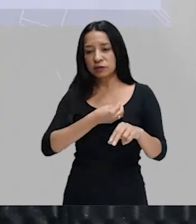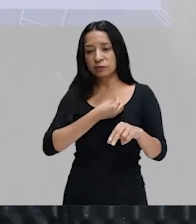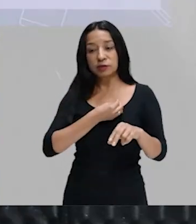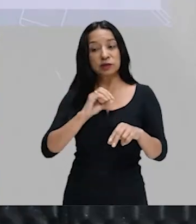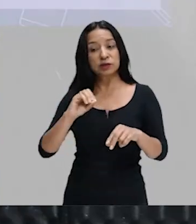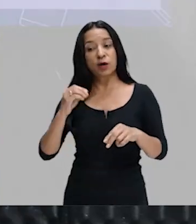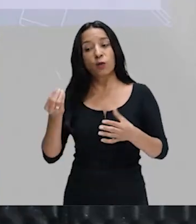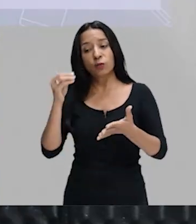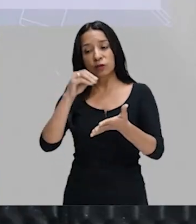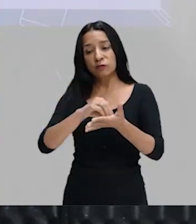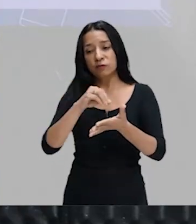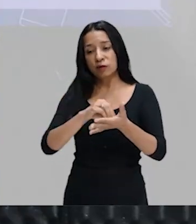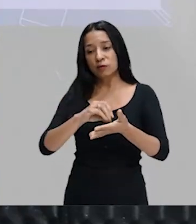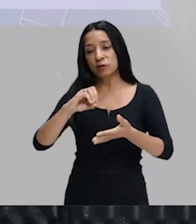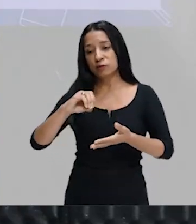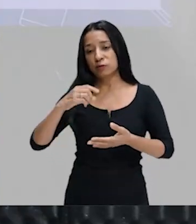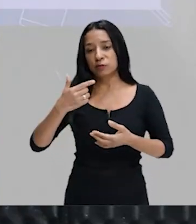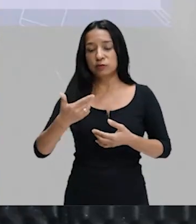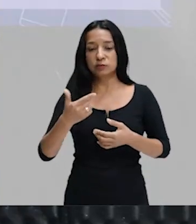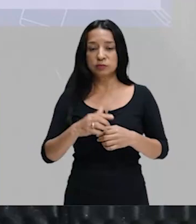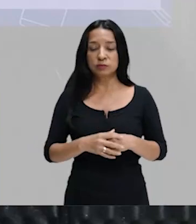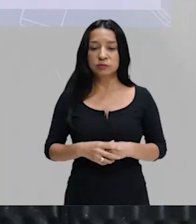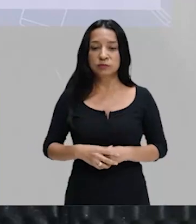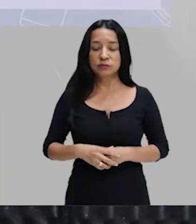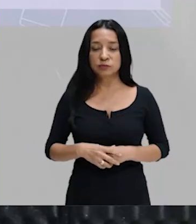na ausência do oxigênio. Tá?